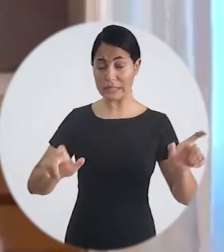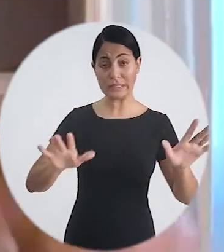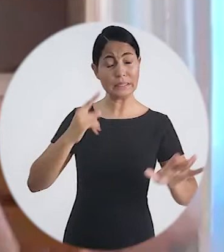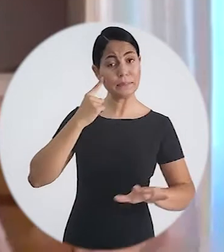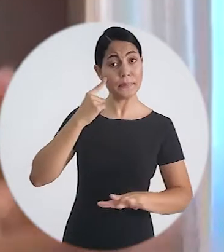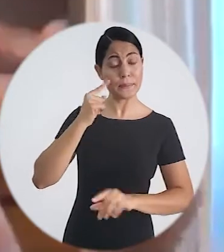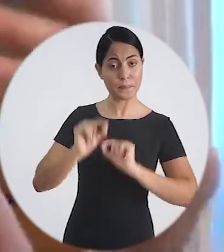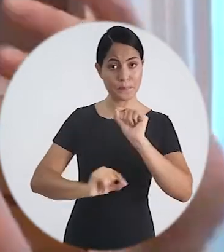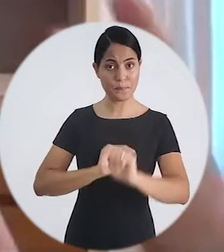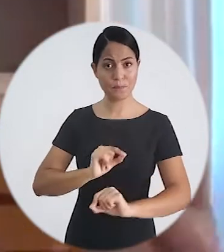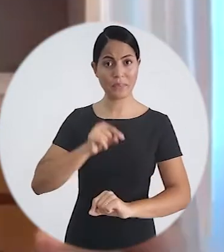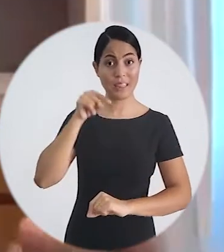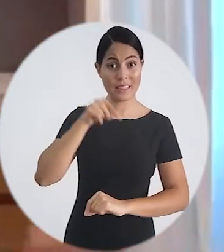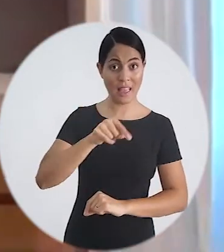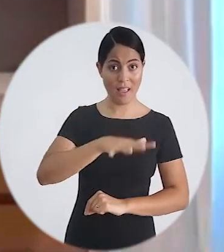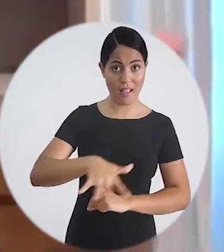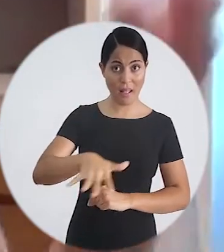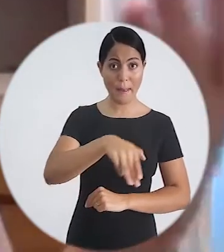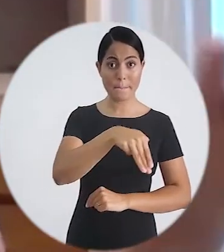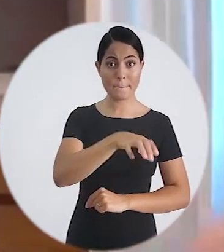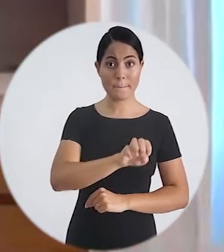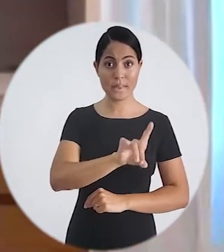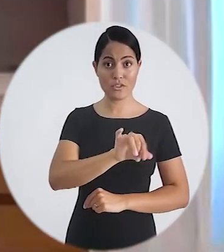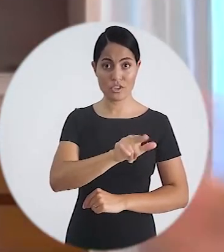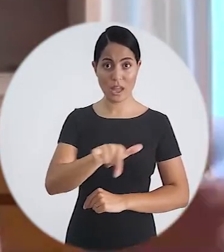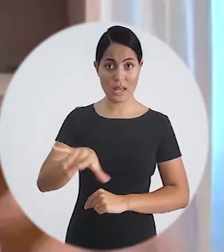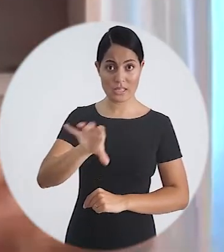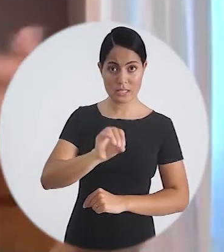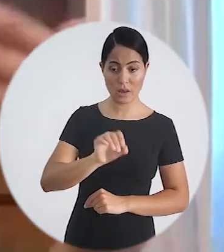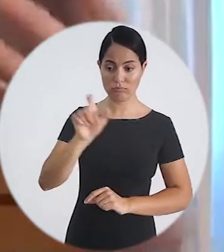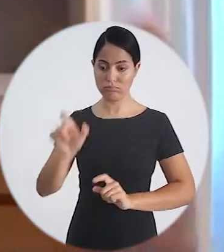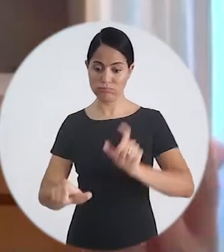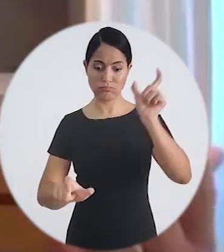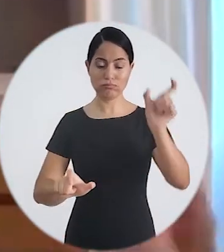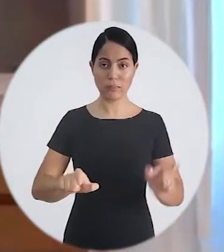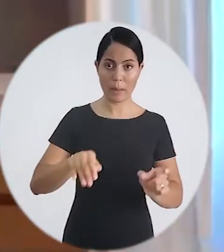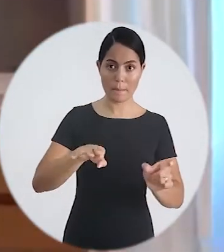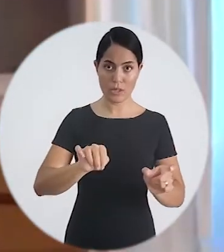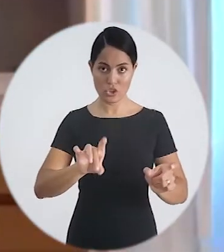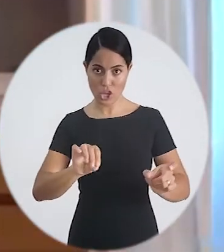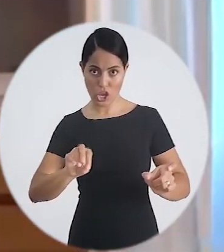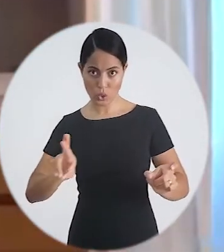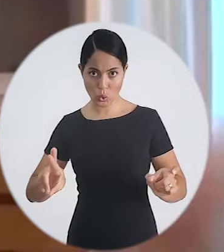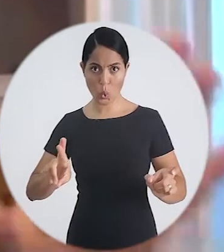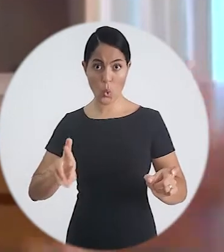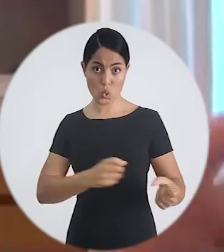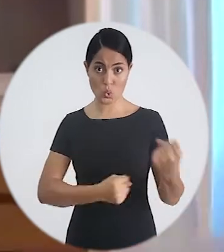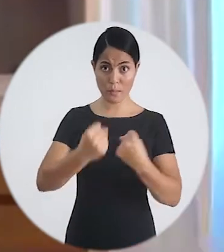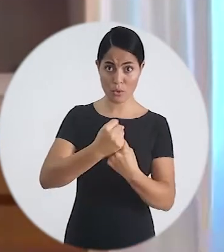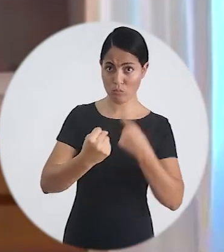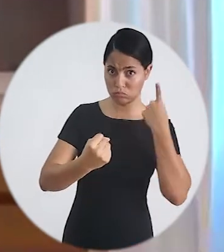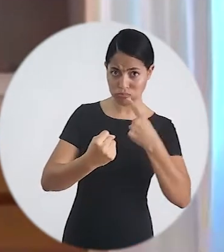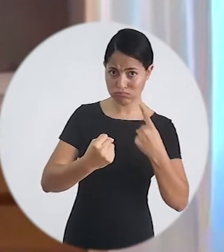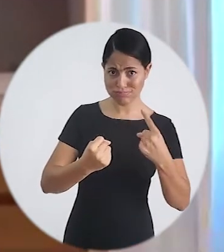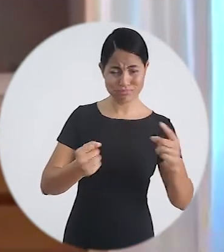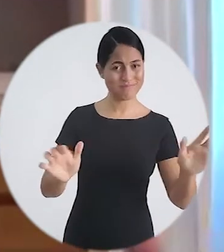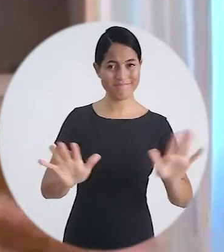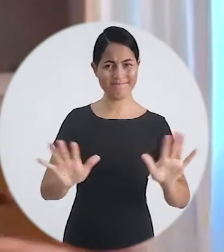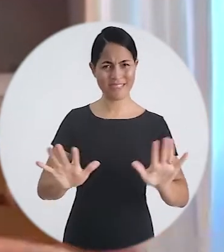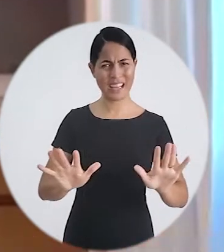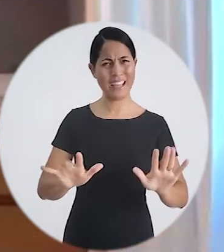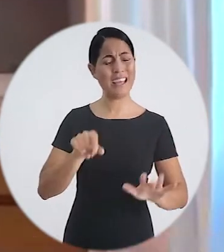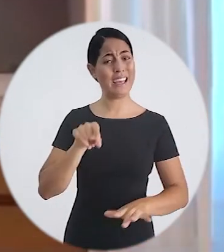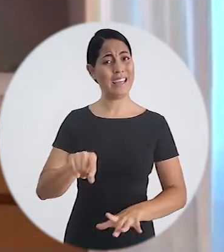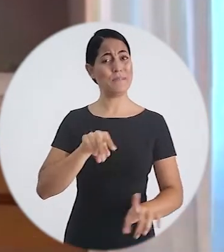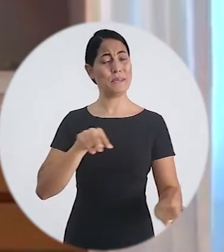que na mediação o mediador substituiria os advogados. E essa percepção, ela me